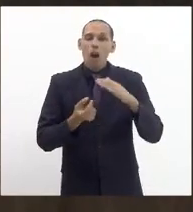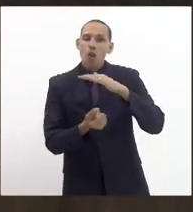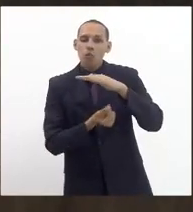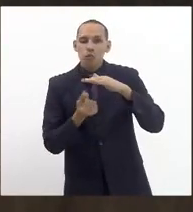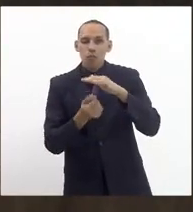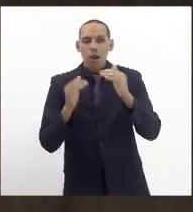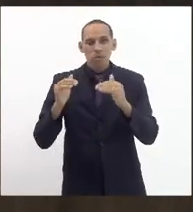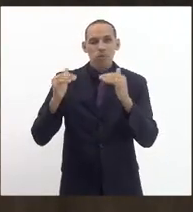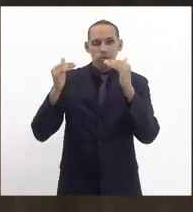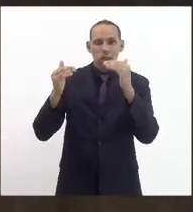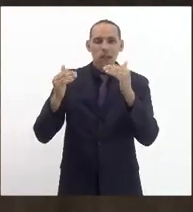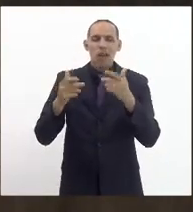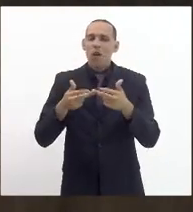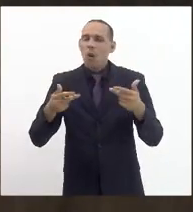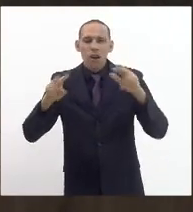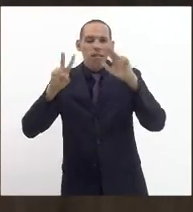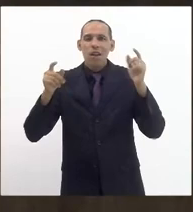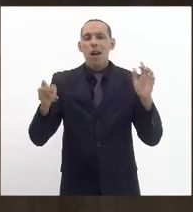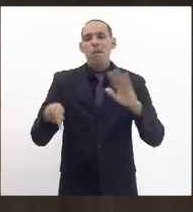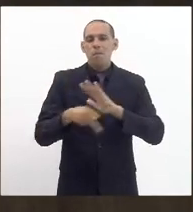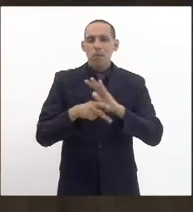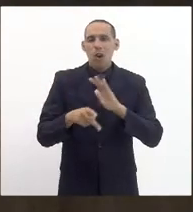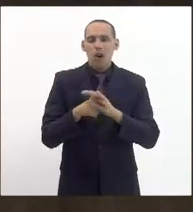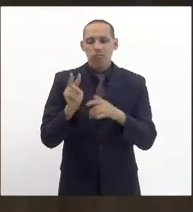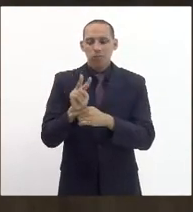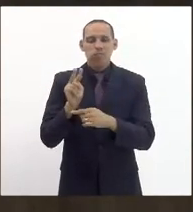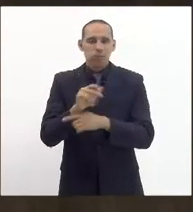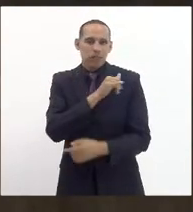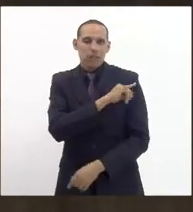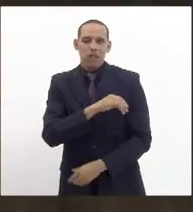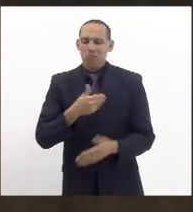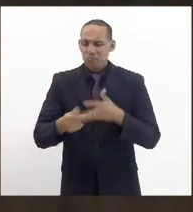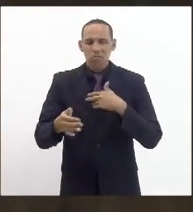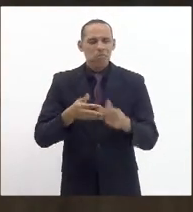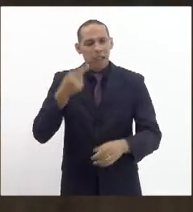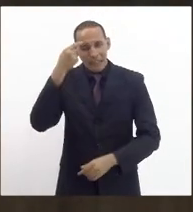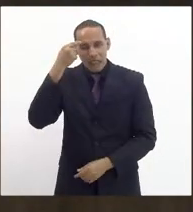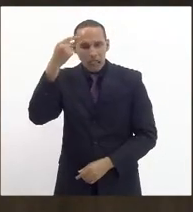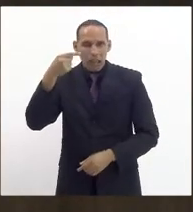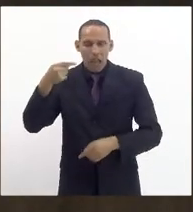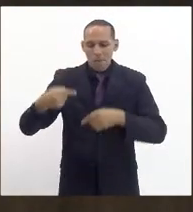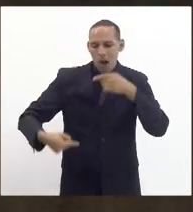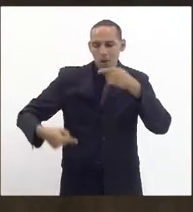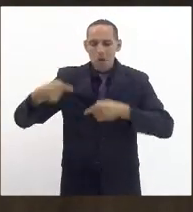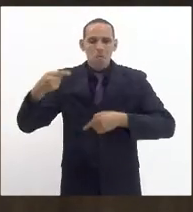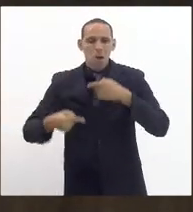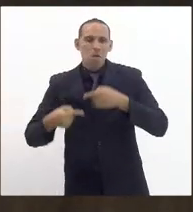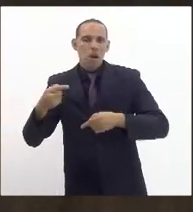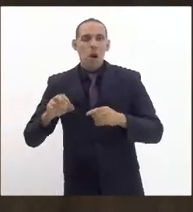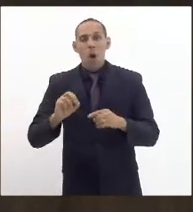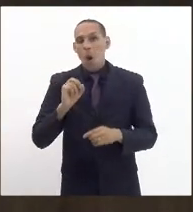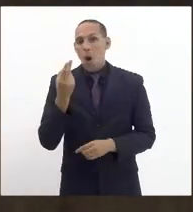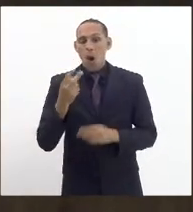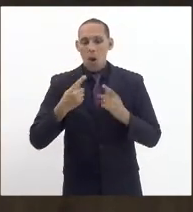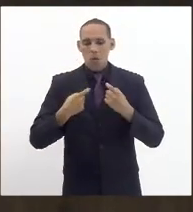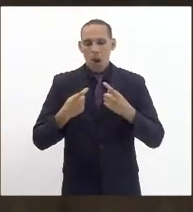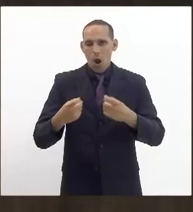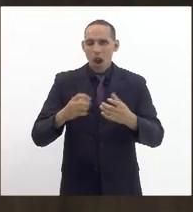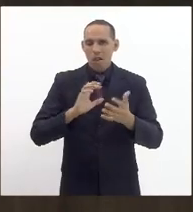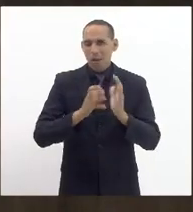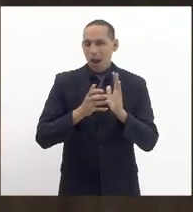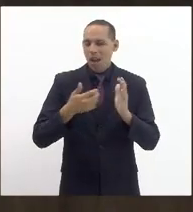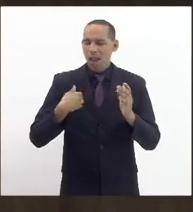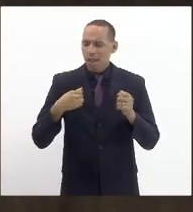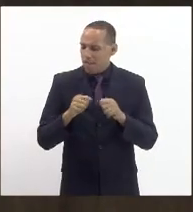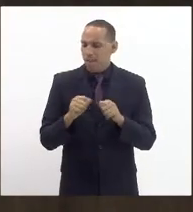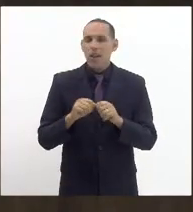Estado. Então, independente de viés ideológico, de guerra partidária, que eu faço com muito orgulho,